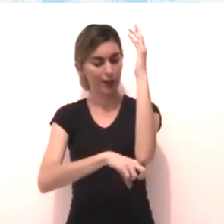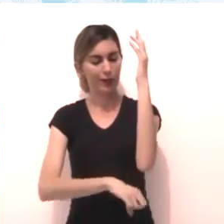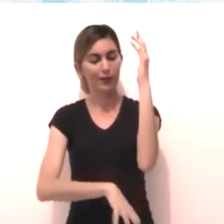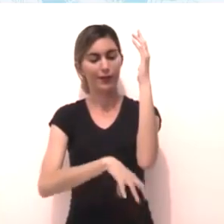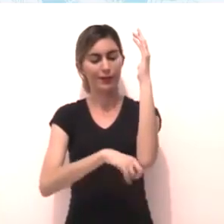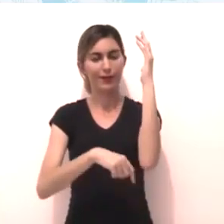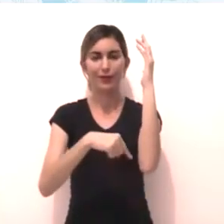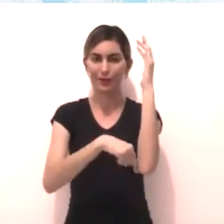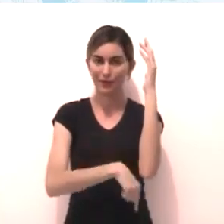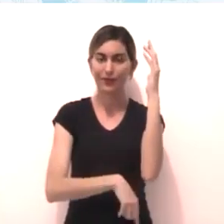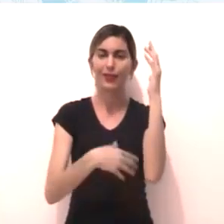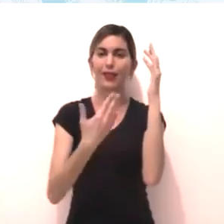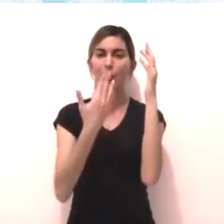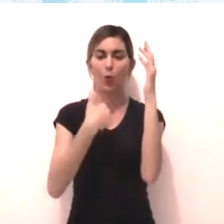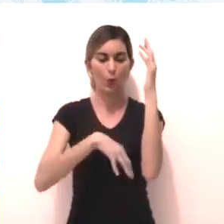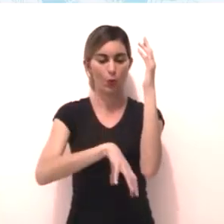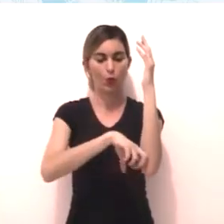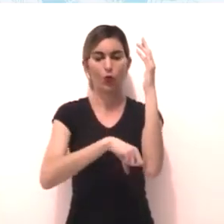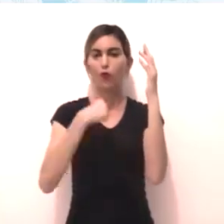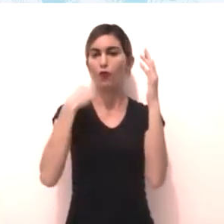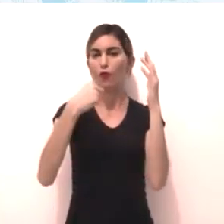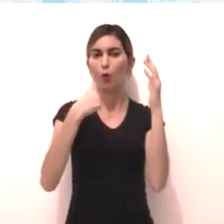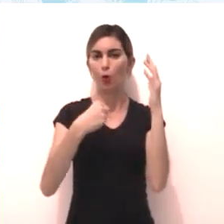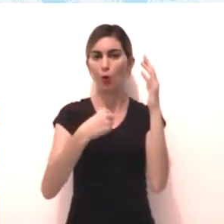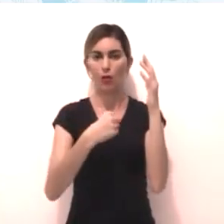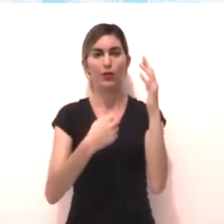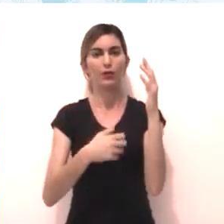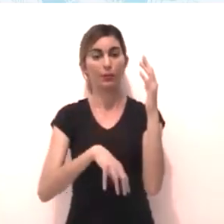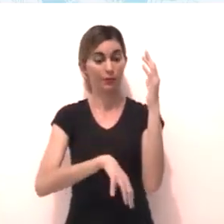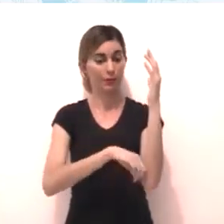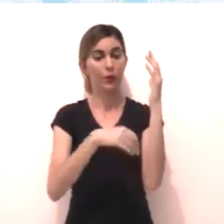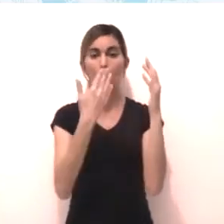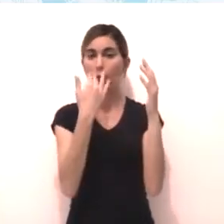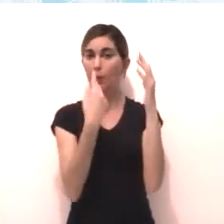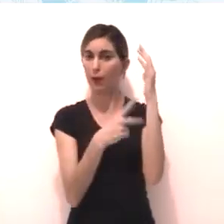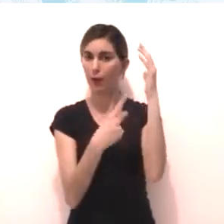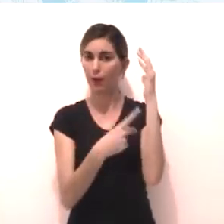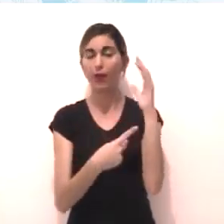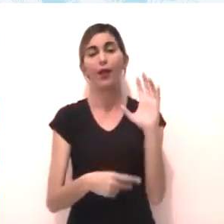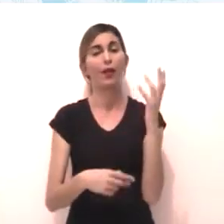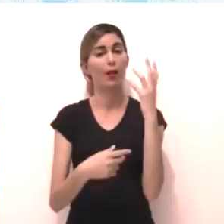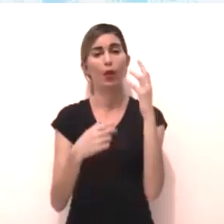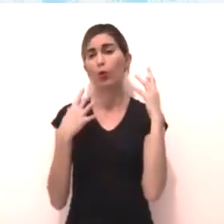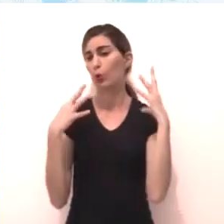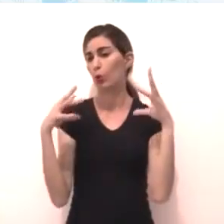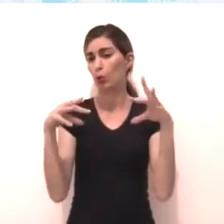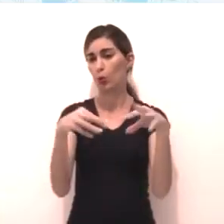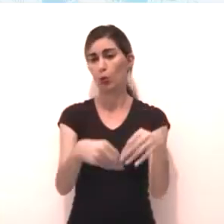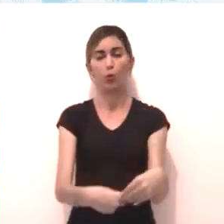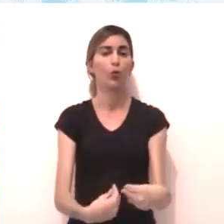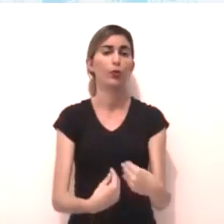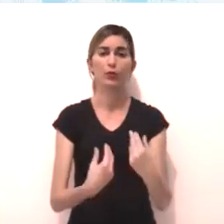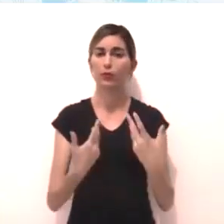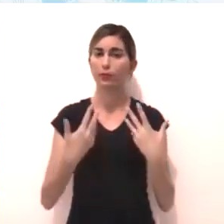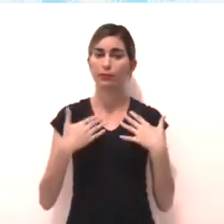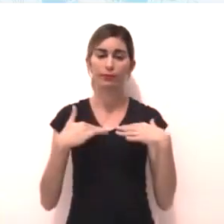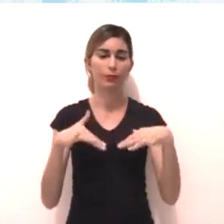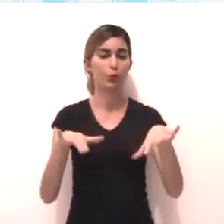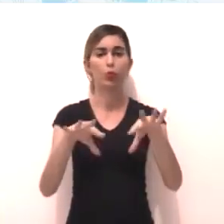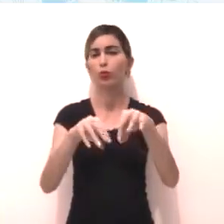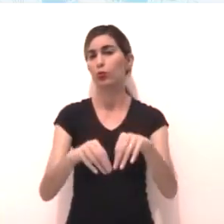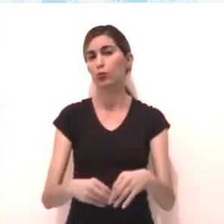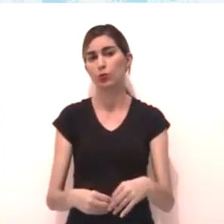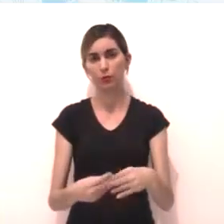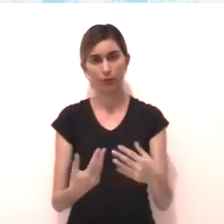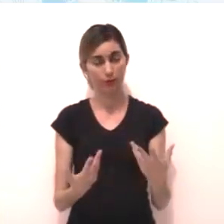Ela sintetiza glicose, que serve de alimento para ela e para todos os seres que existem no